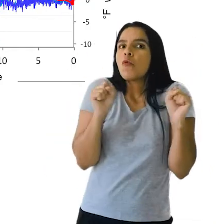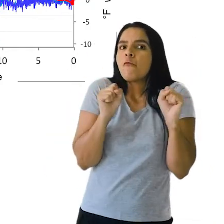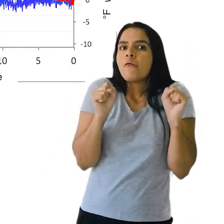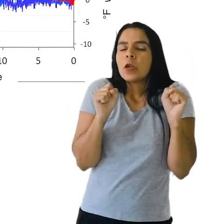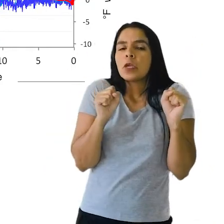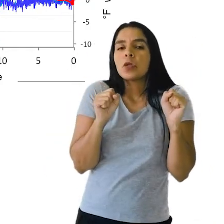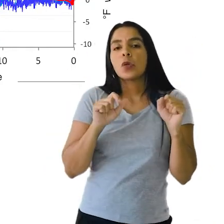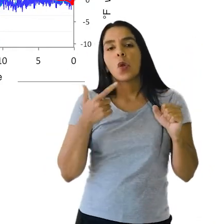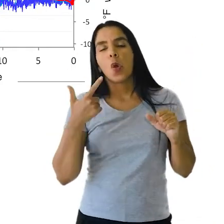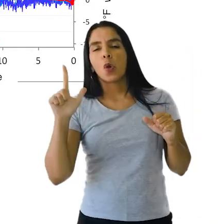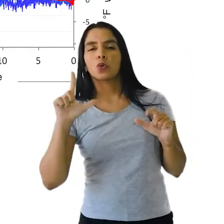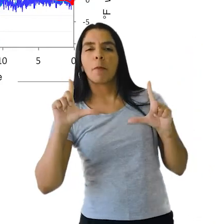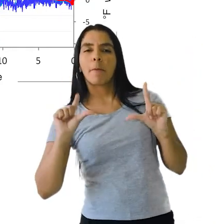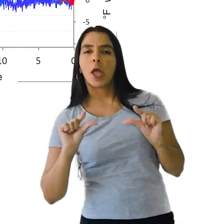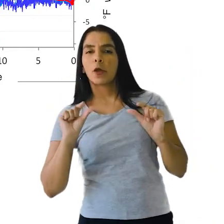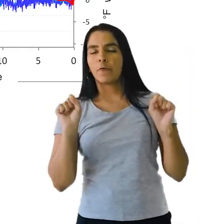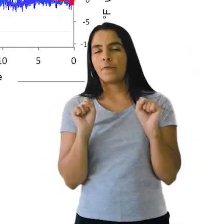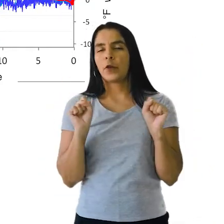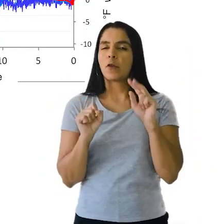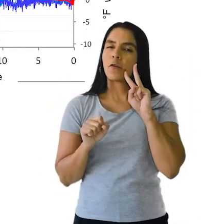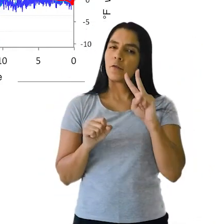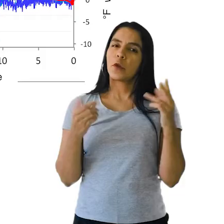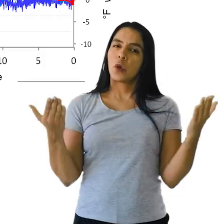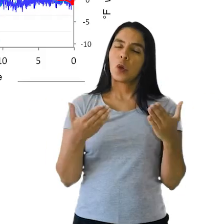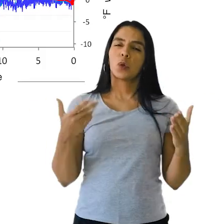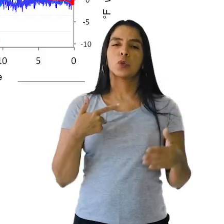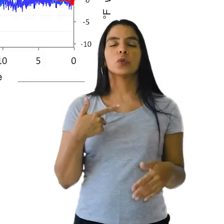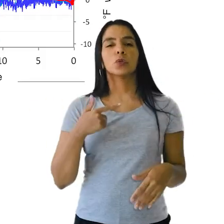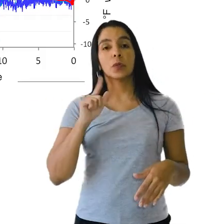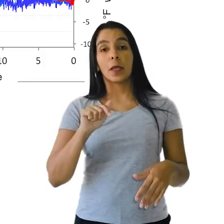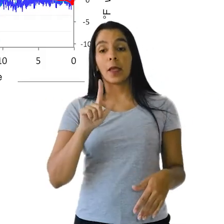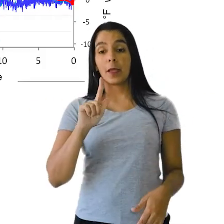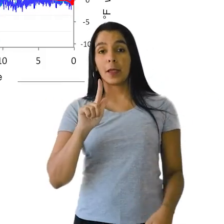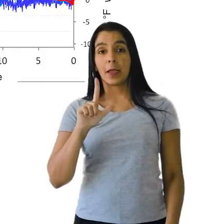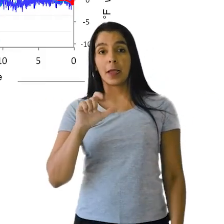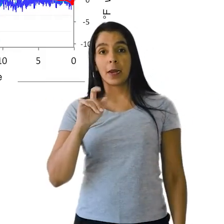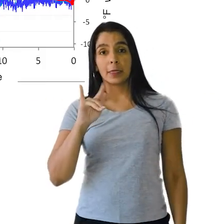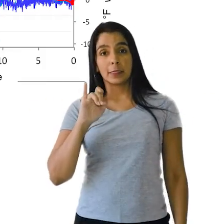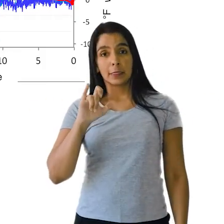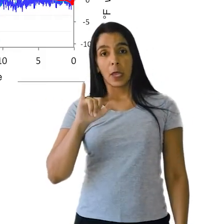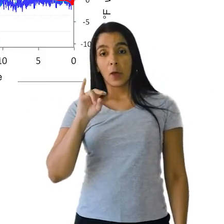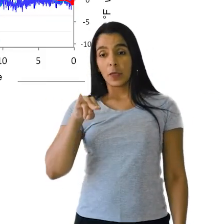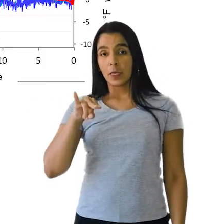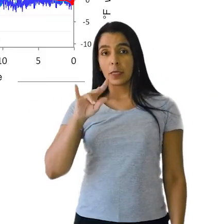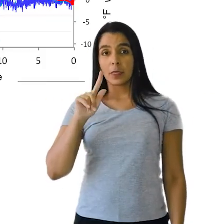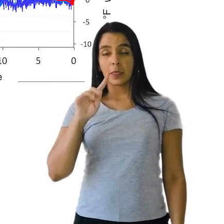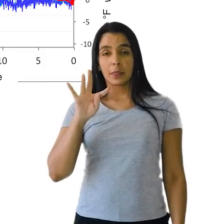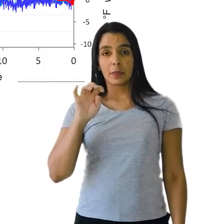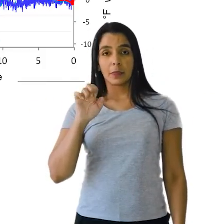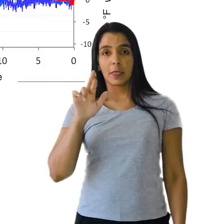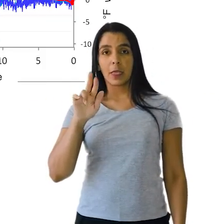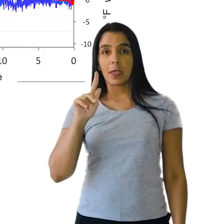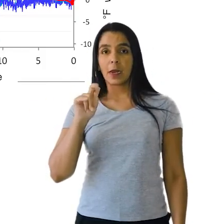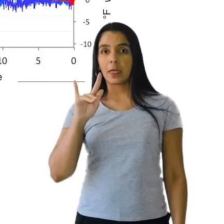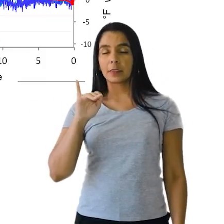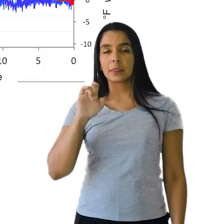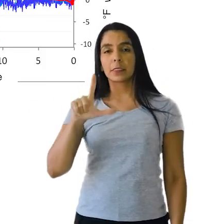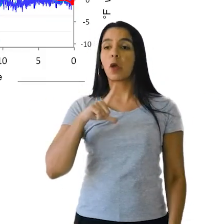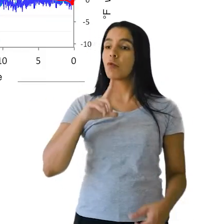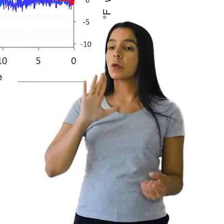amplitude, né, entre climas muito frios e menos frios, o que a gente reconhece hoje como os estágios